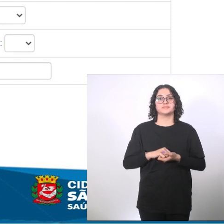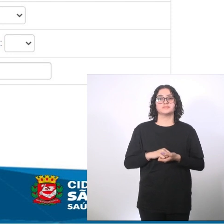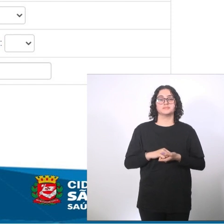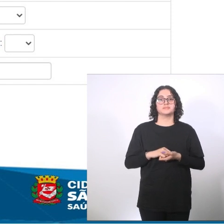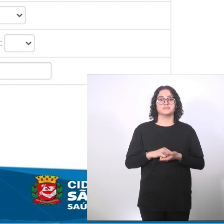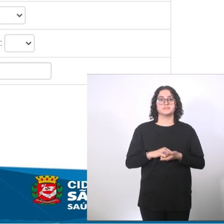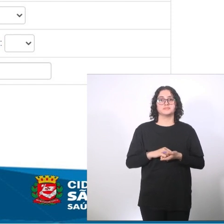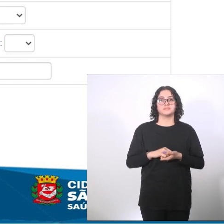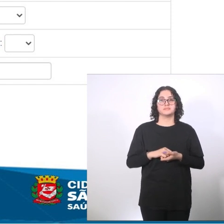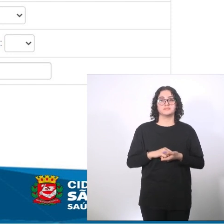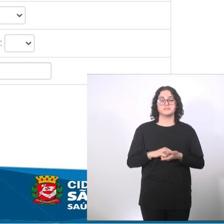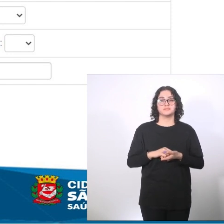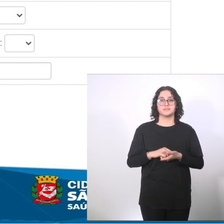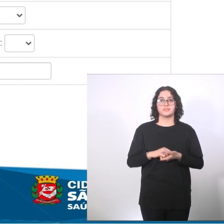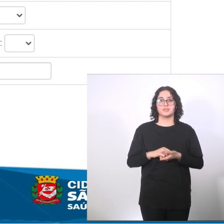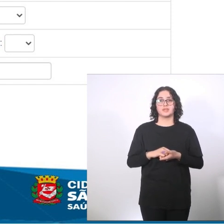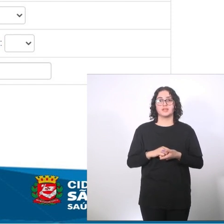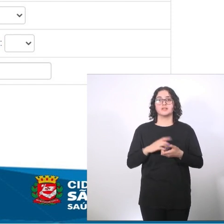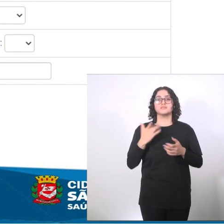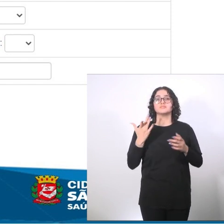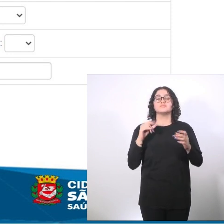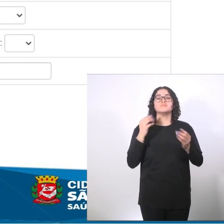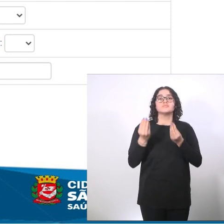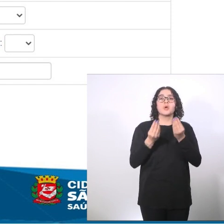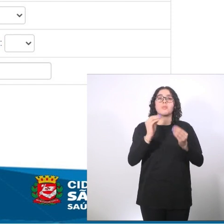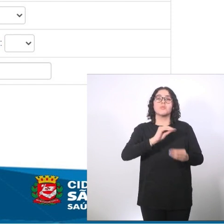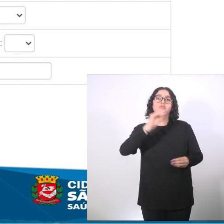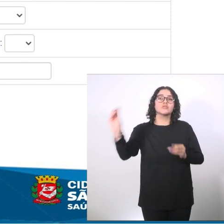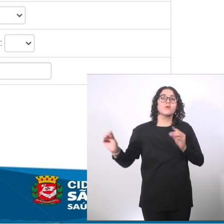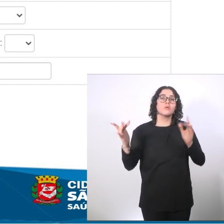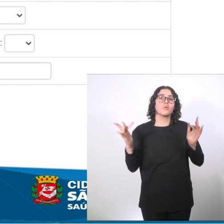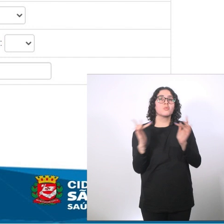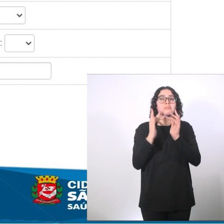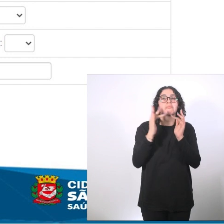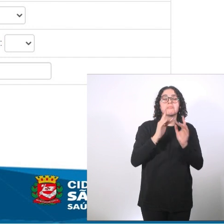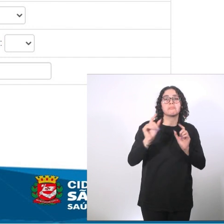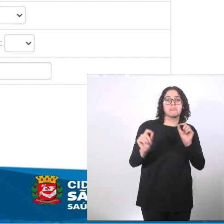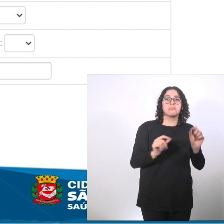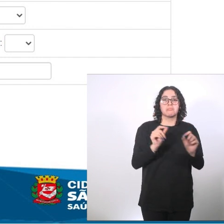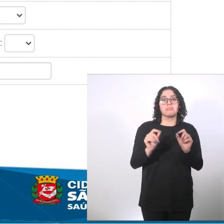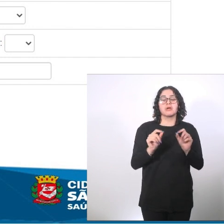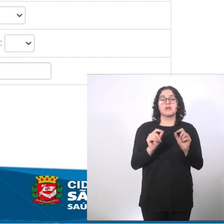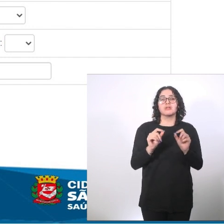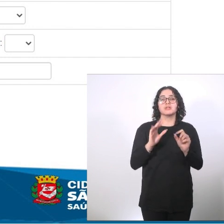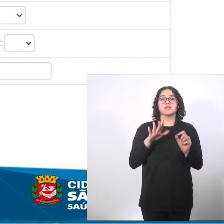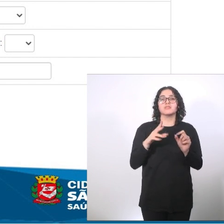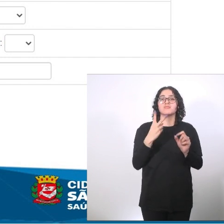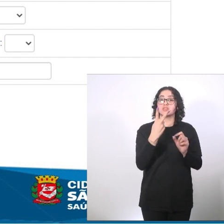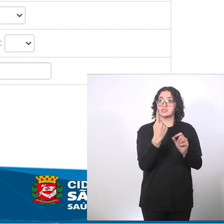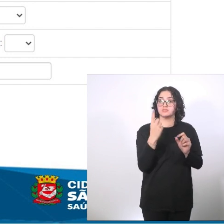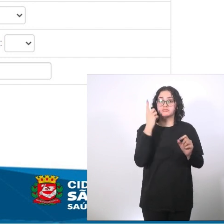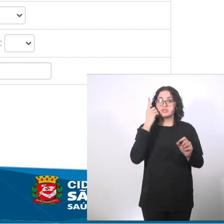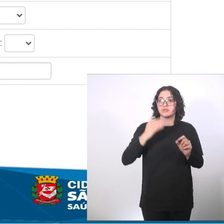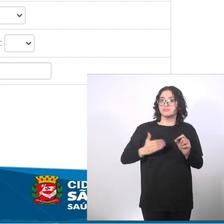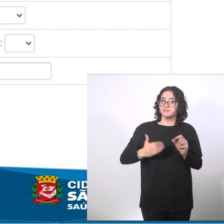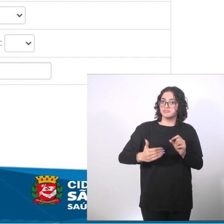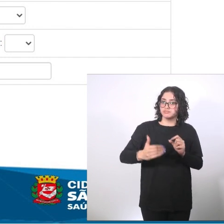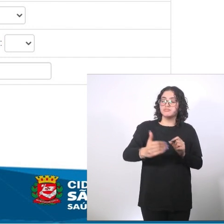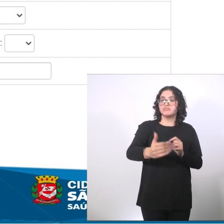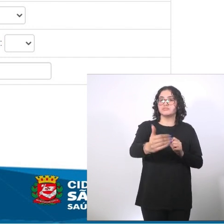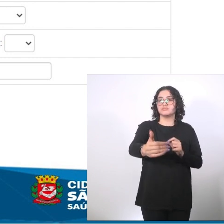Os deslocamentos e contatos que esse paciente vem a ter durante esses 21 dias